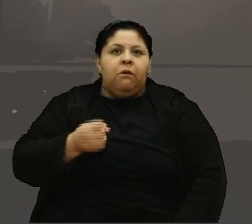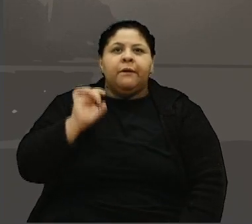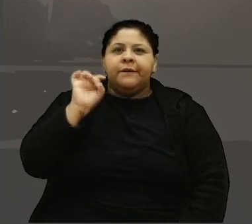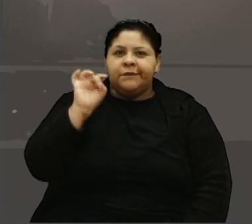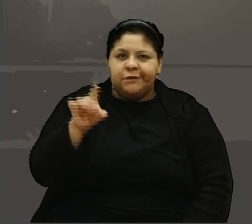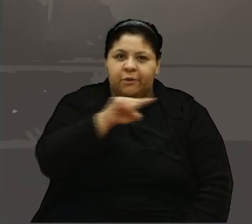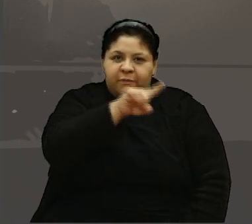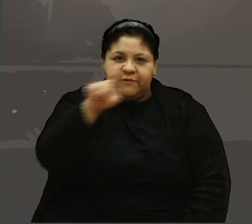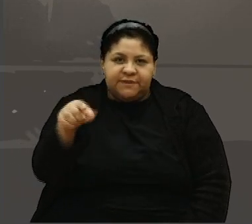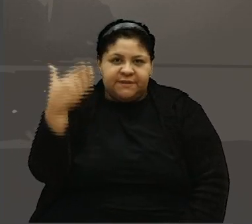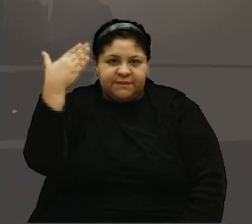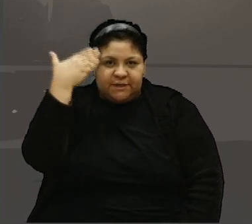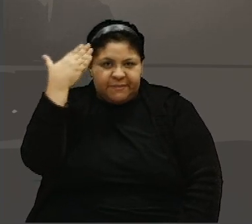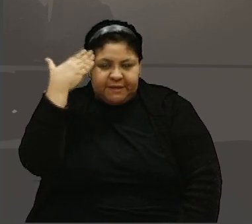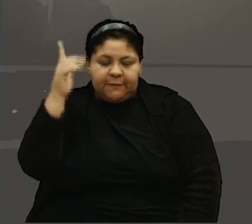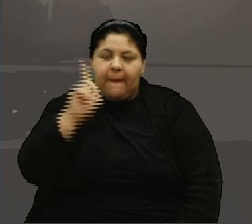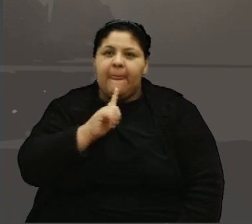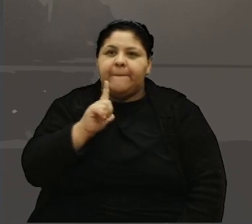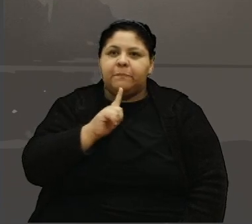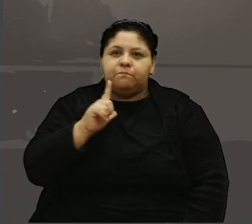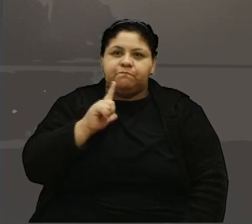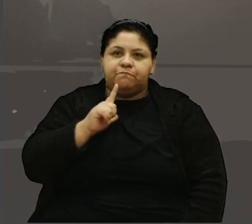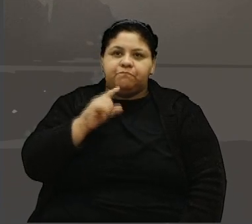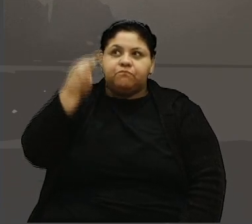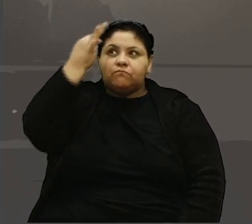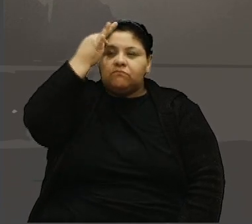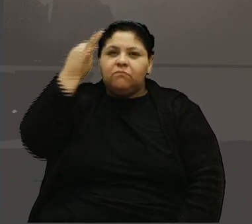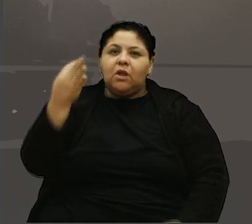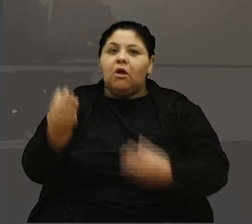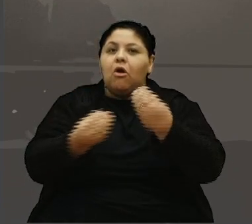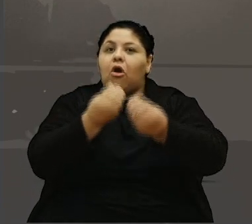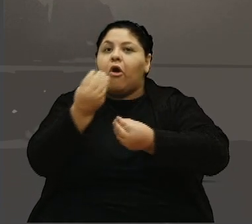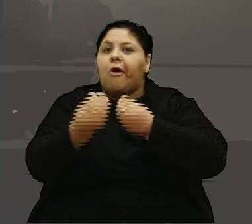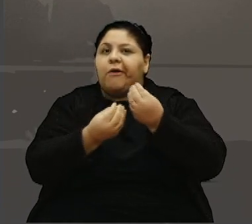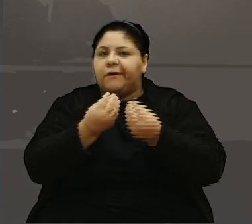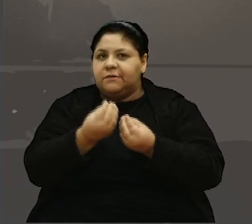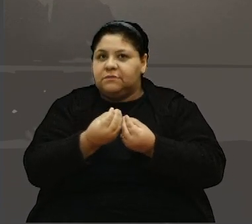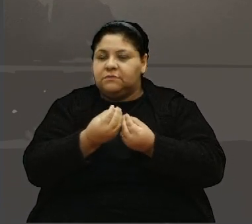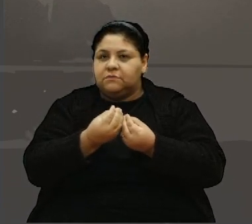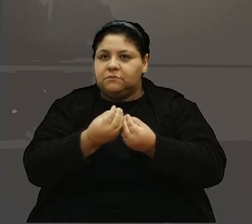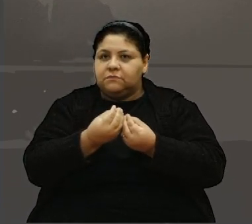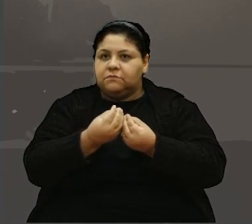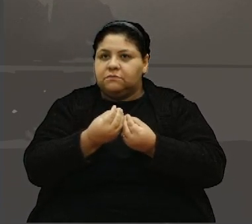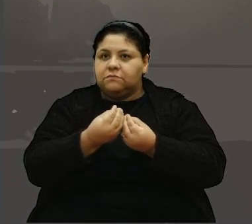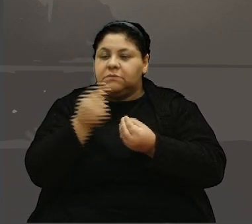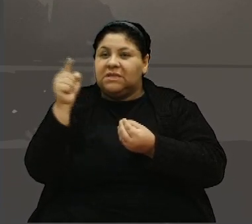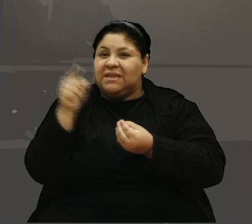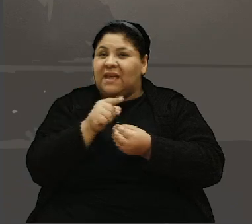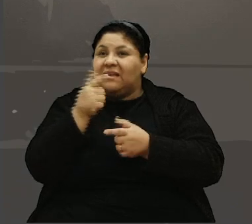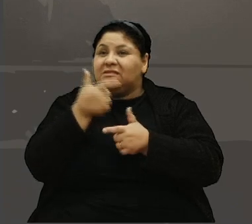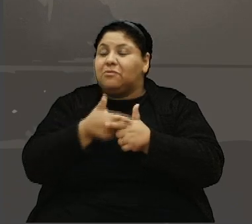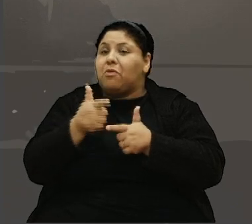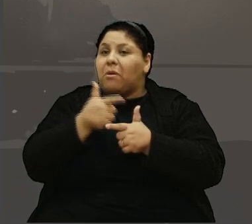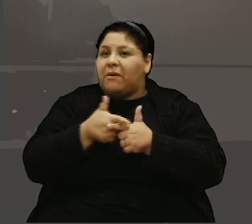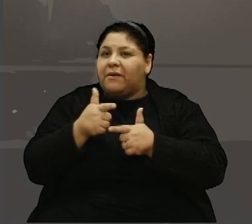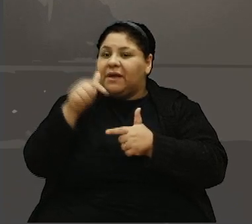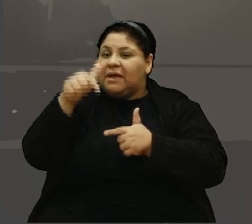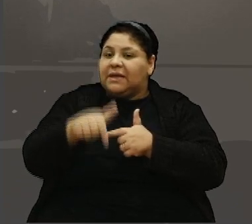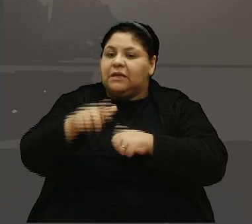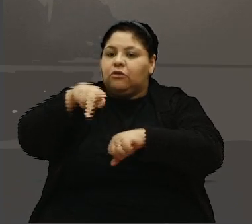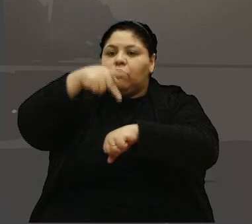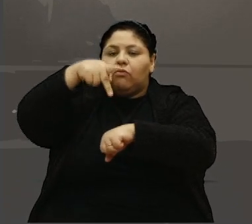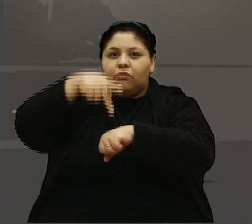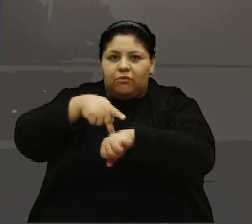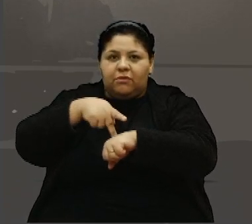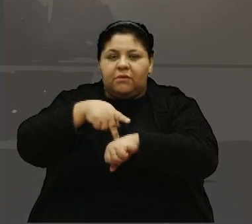de conhecimento, para que nós tenhamos dimensão da grandeza, noção da grandeza, da dimensão que é esse problema no nosso país.